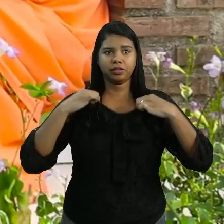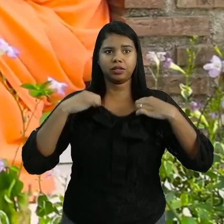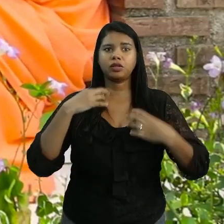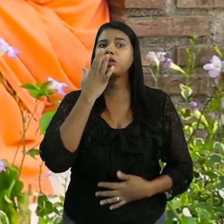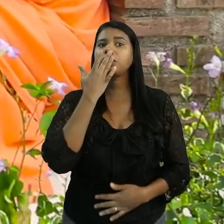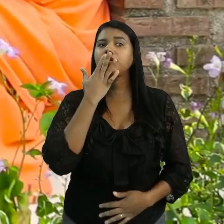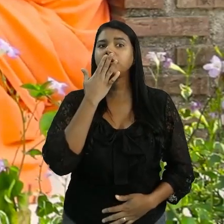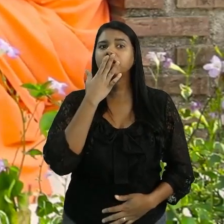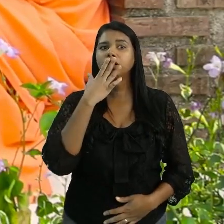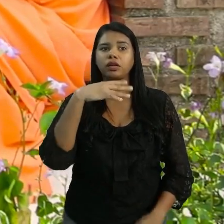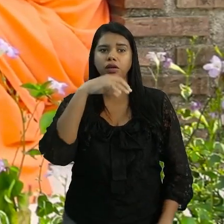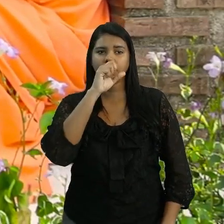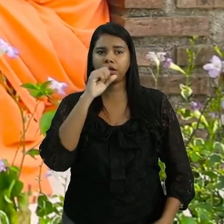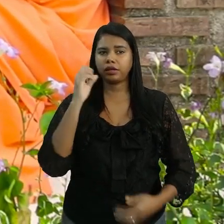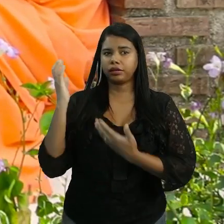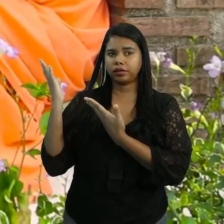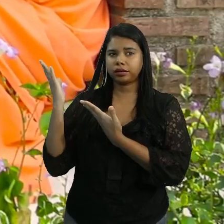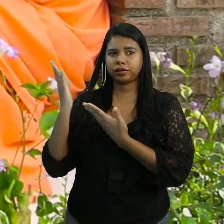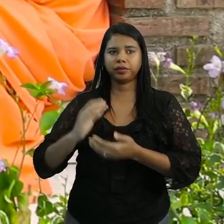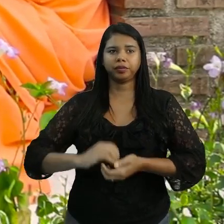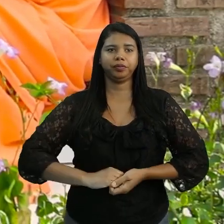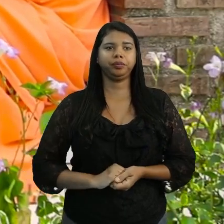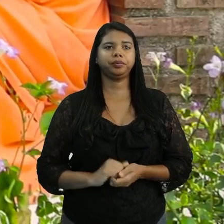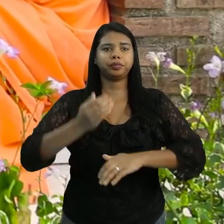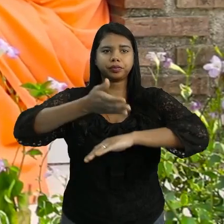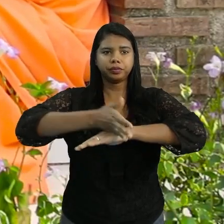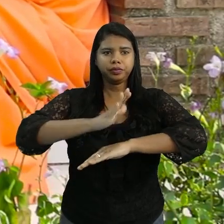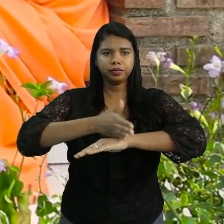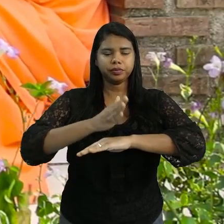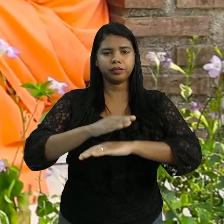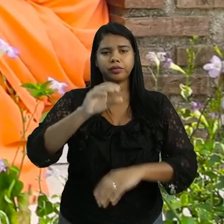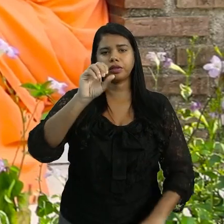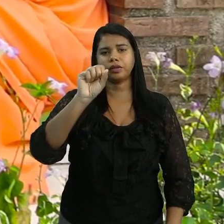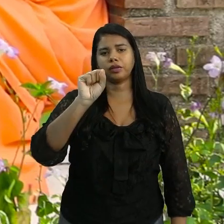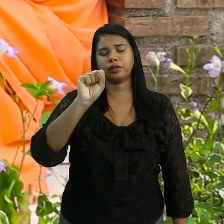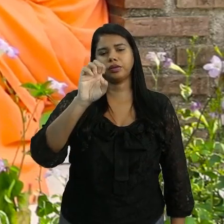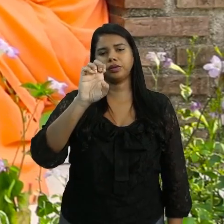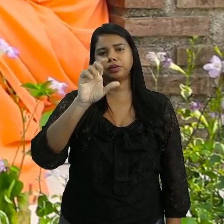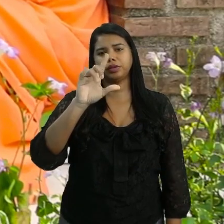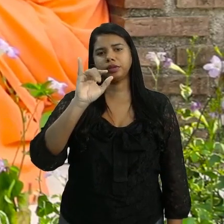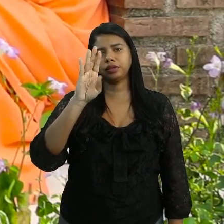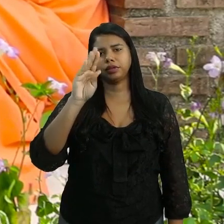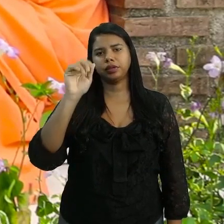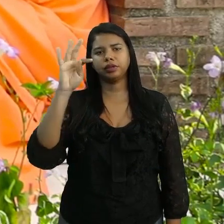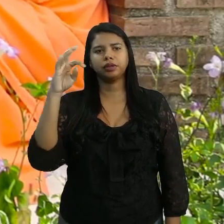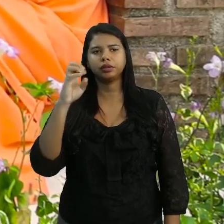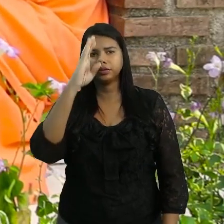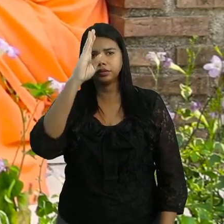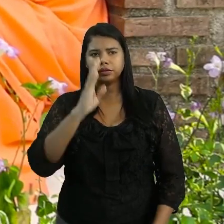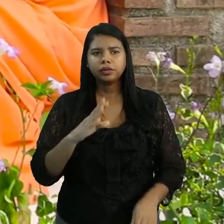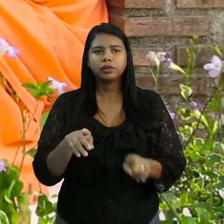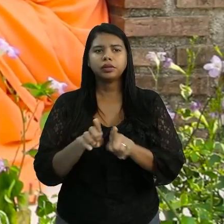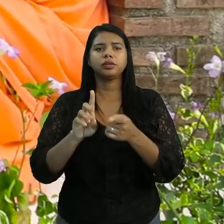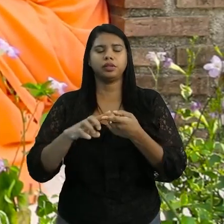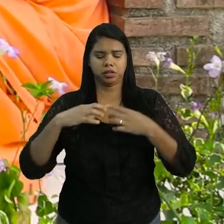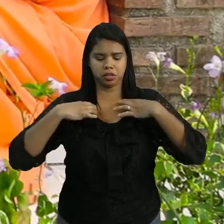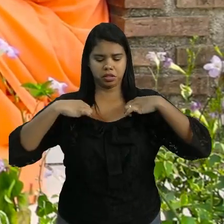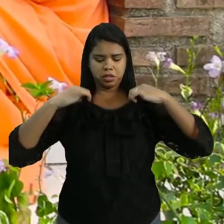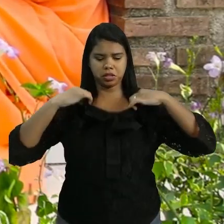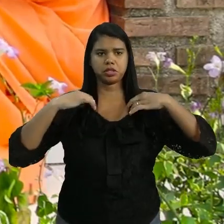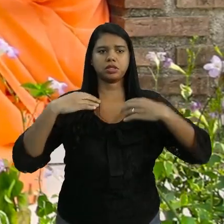compreenderem, né, a cor diferente? Eu percebi que até a forma como né, se amarra talvez tenha uma certa distinção. Isso aí é